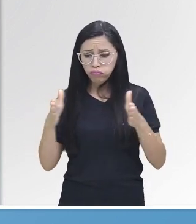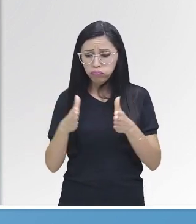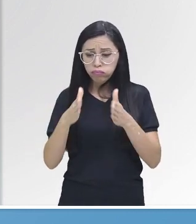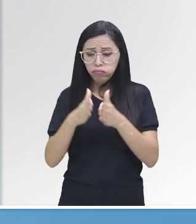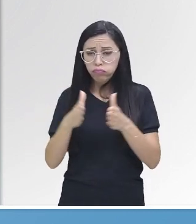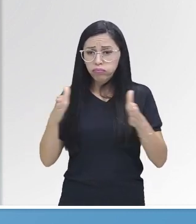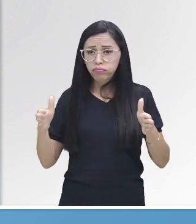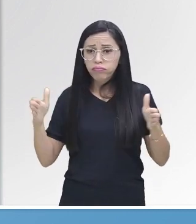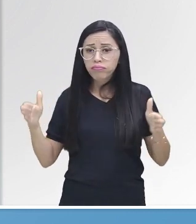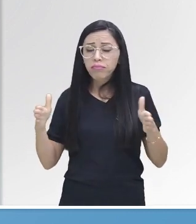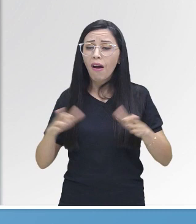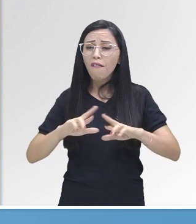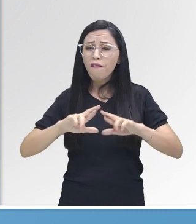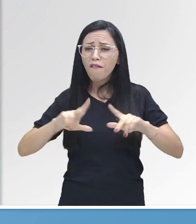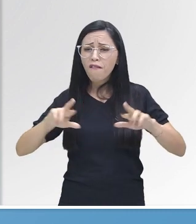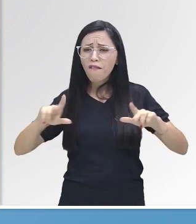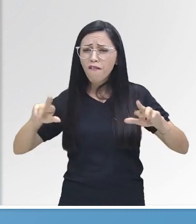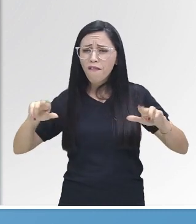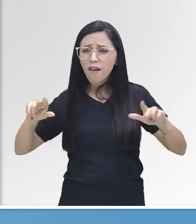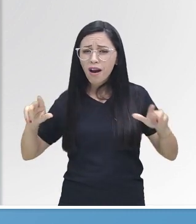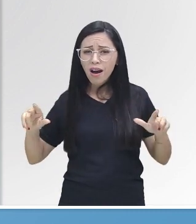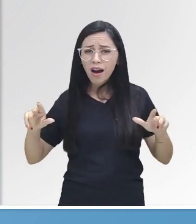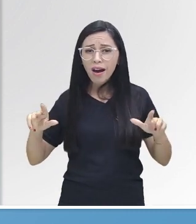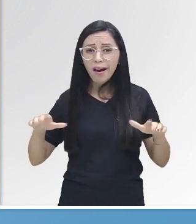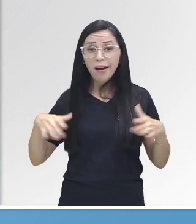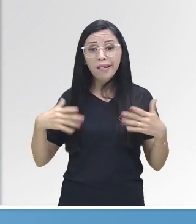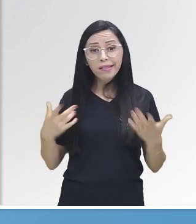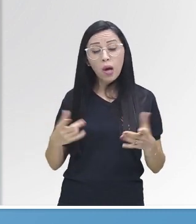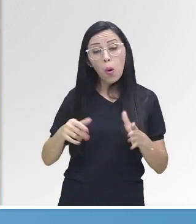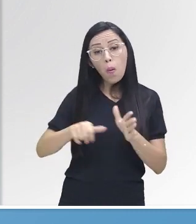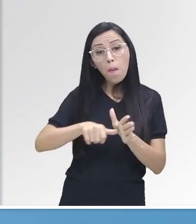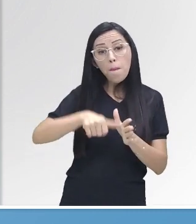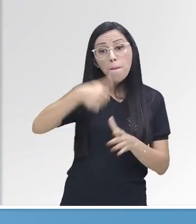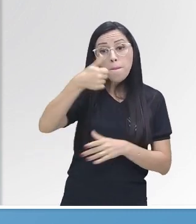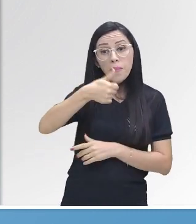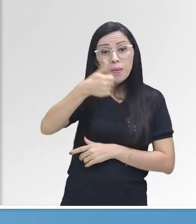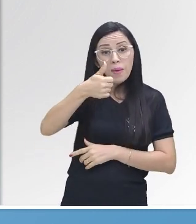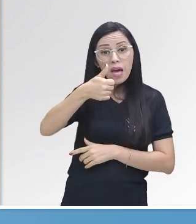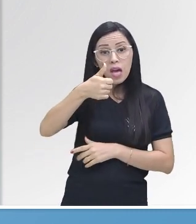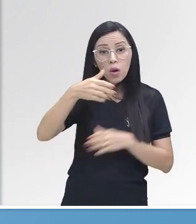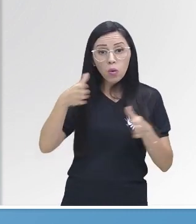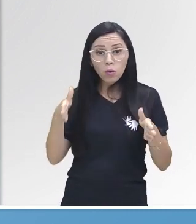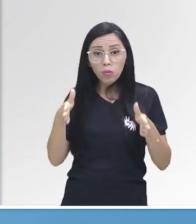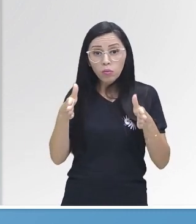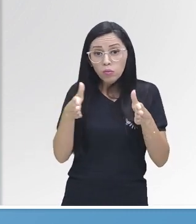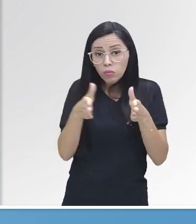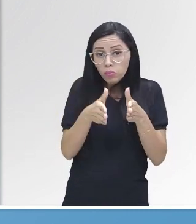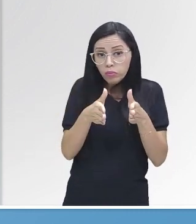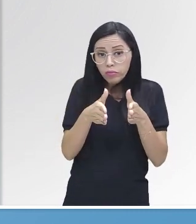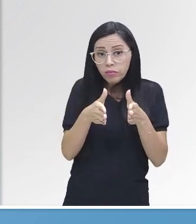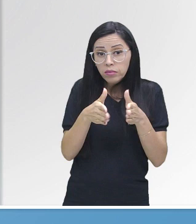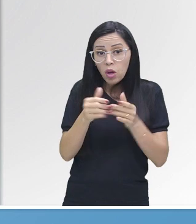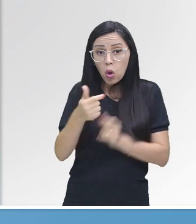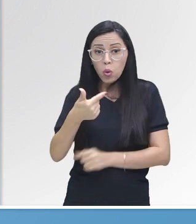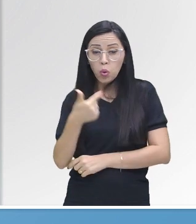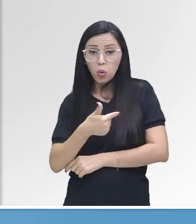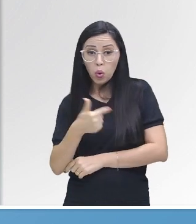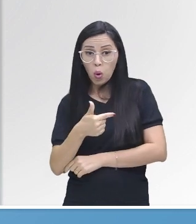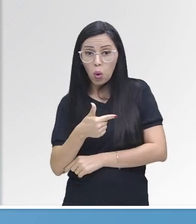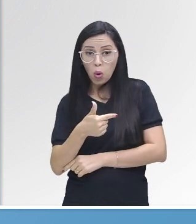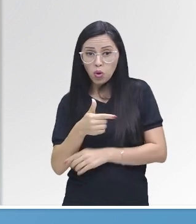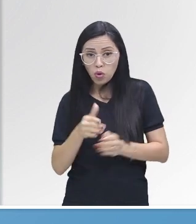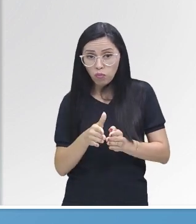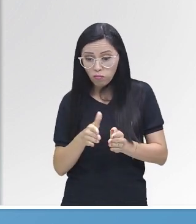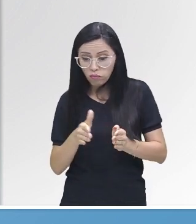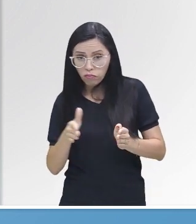aqui no 1, que ele tem um tamanho até aqui. No 2, observem aqui que tem uma medida na régua,